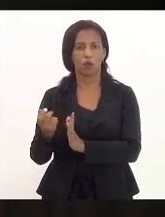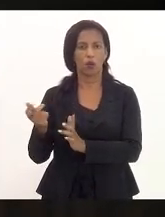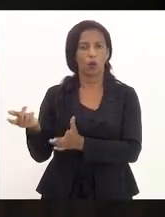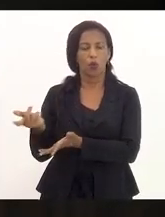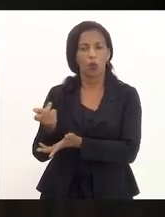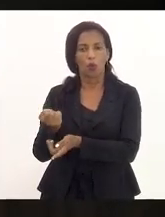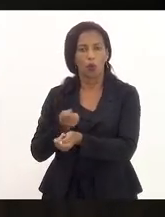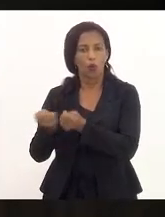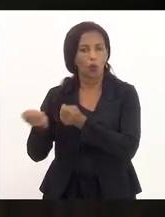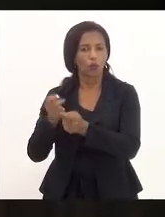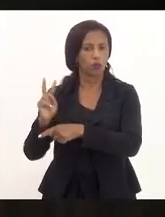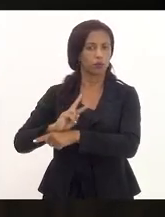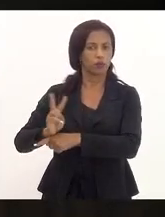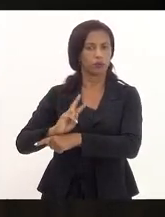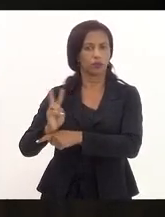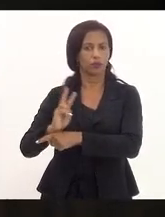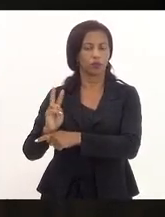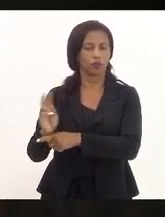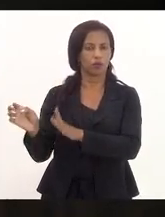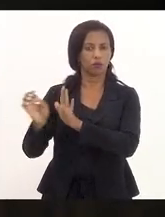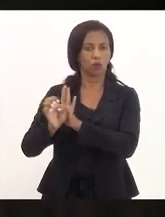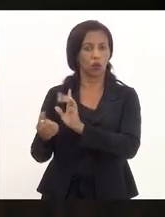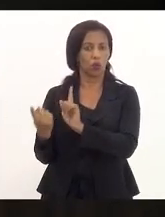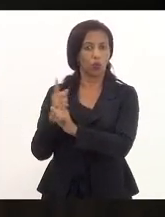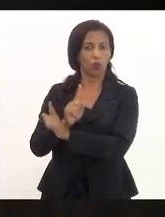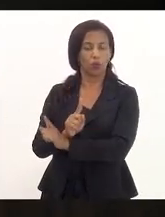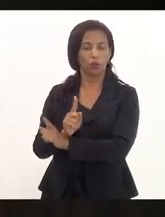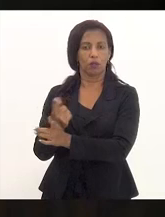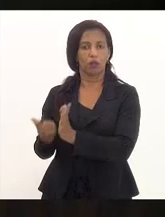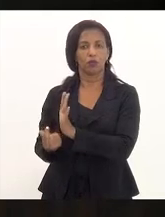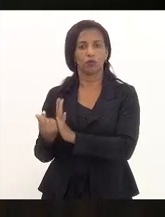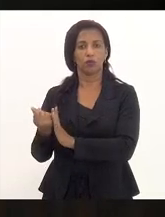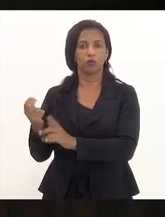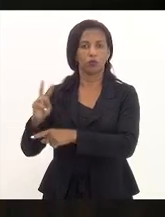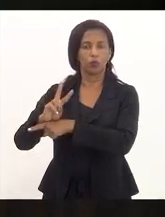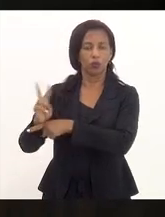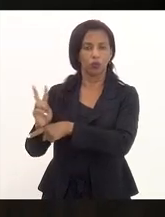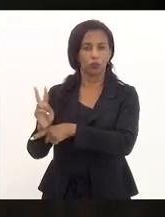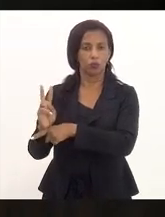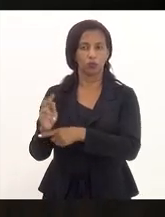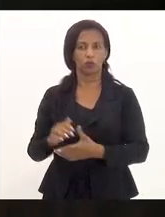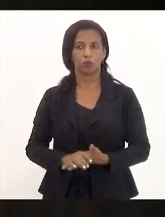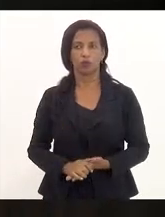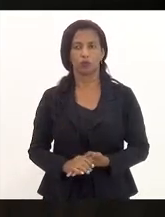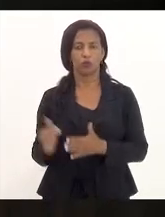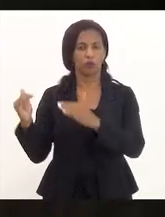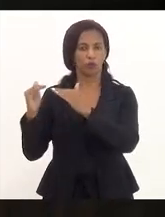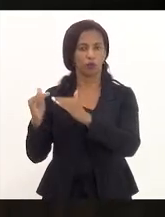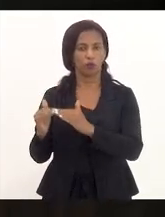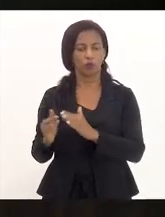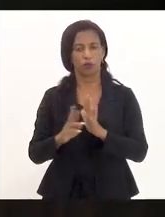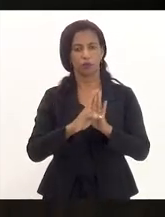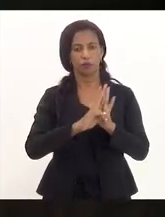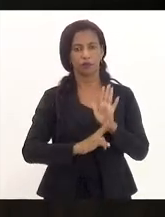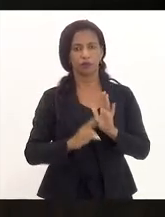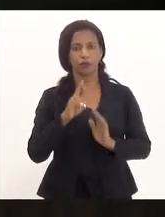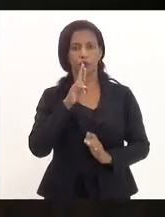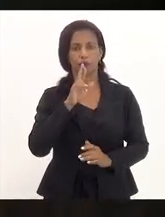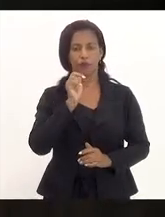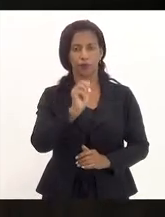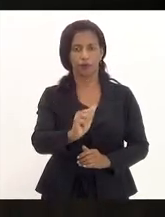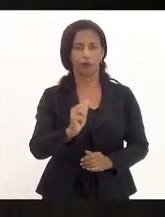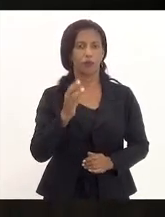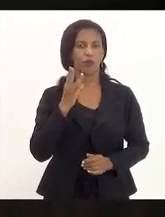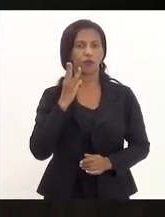arrecadação estadual e fiscalização dos tributos estaduais, contrário, de orçamento, finanças, fiscalização financeira e controle, favorável. Relatores do deputado Rodrigo Amorim,